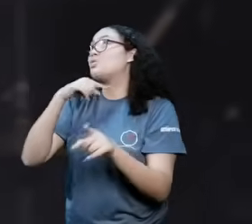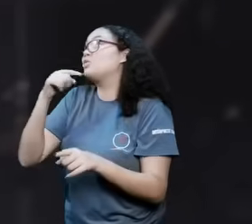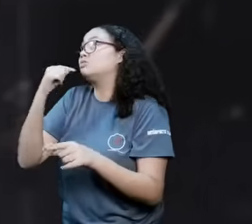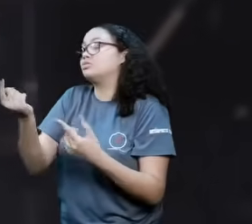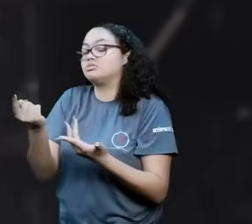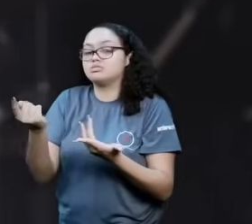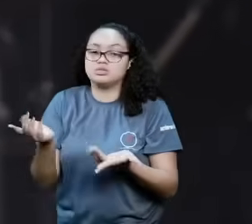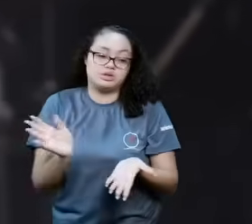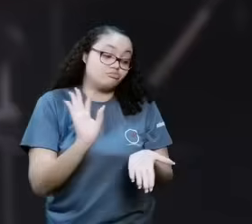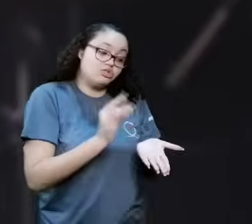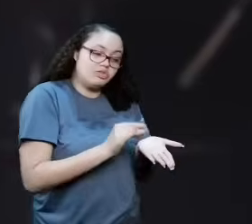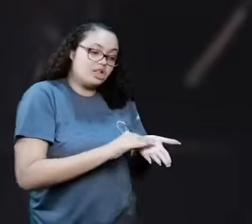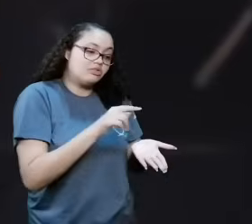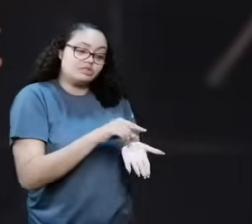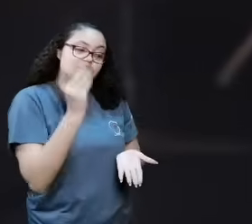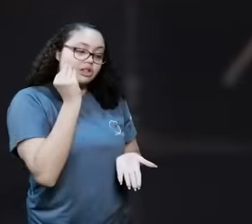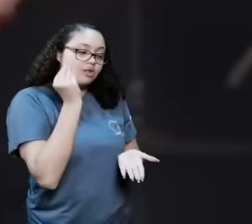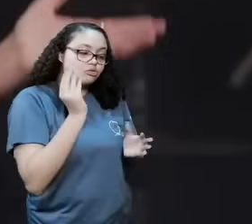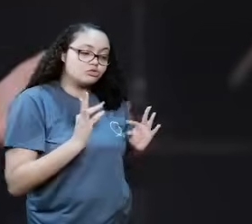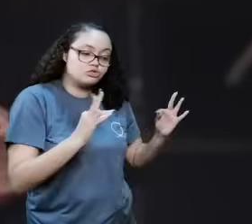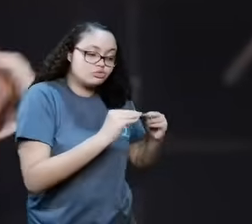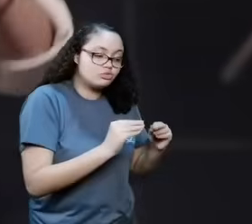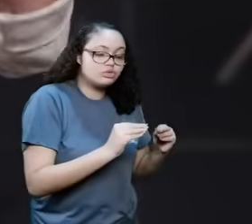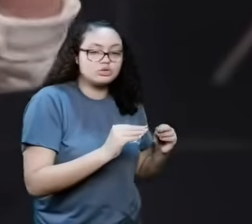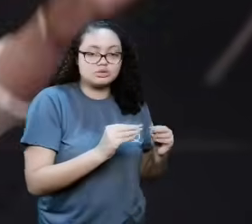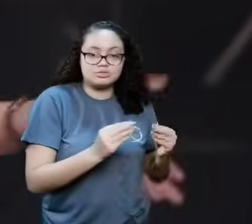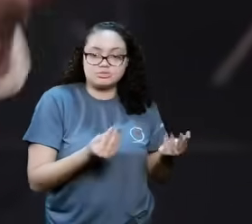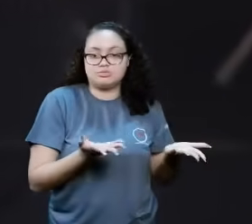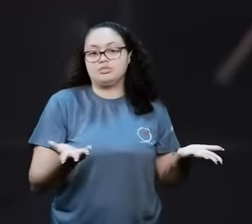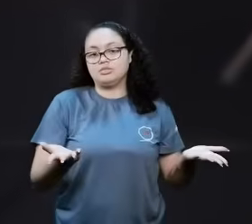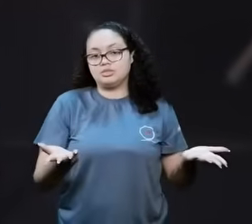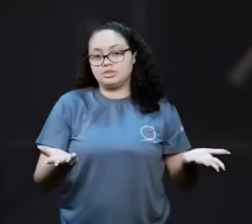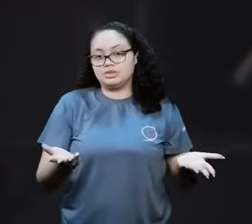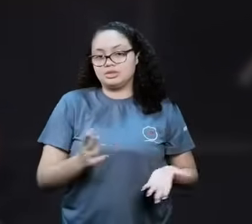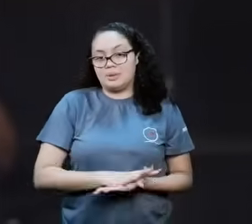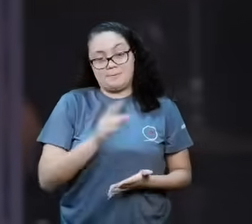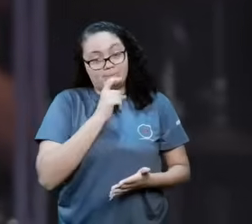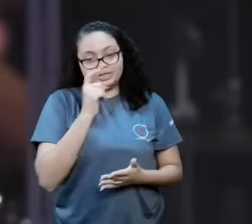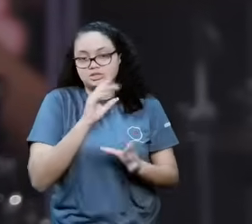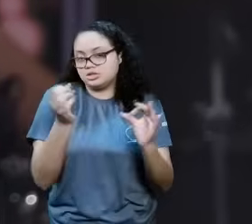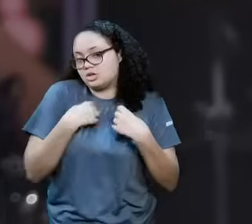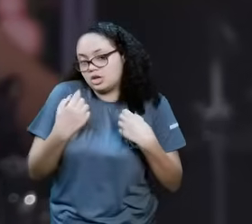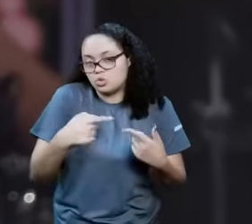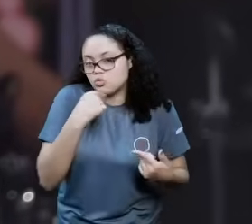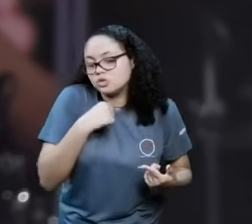dizendo: realmente... Vou falar a verdade, irmão. Vou jogar limpo hoje, que eu não sei falar mentira.